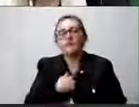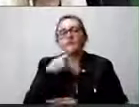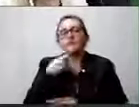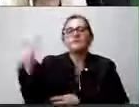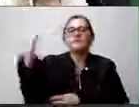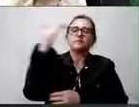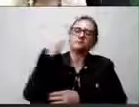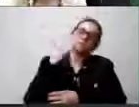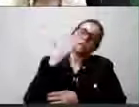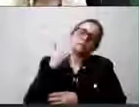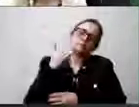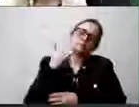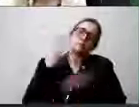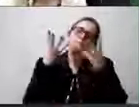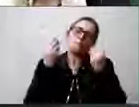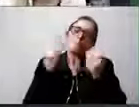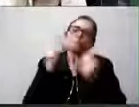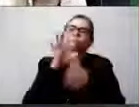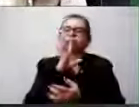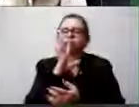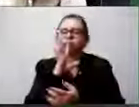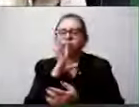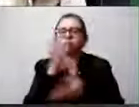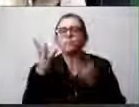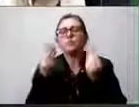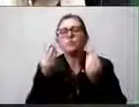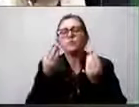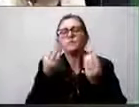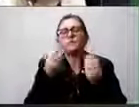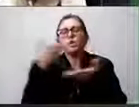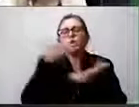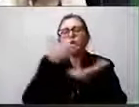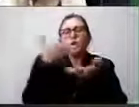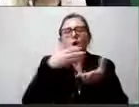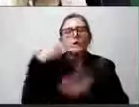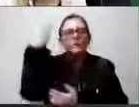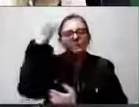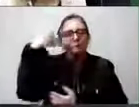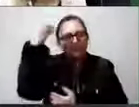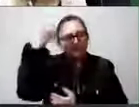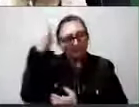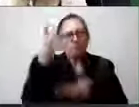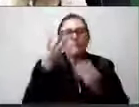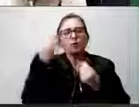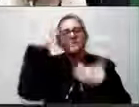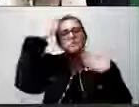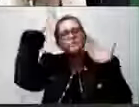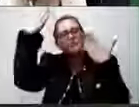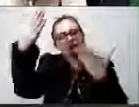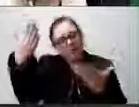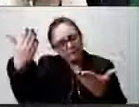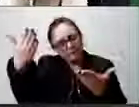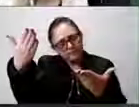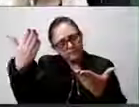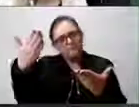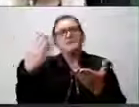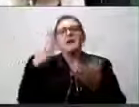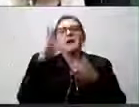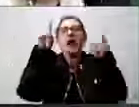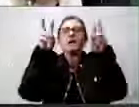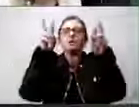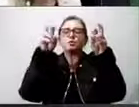trouxeram muito conhecimento, muita troca de experiência, muito obrigada, assuntos muito atuais,